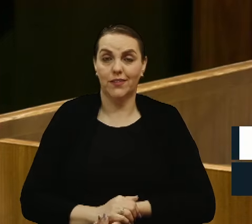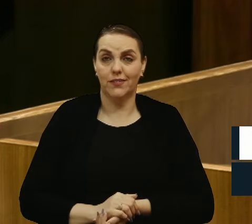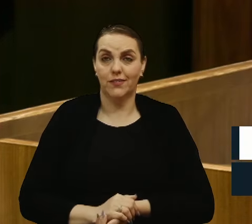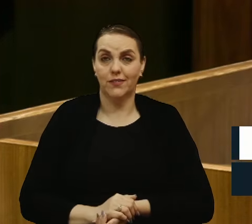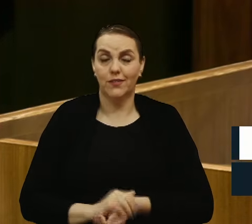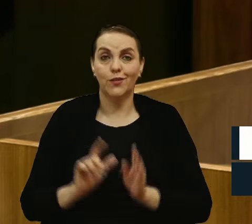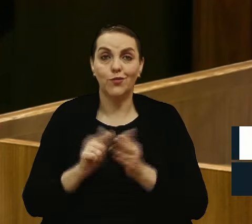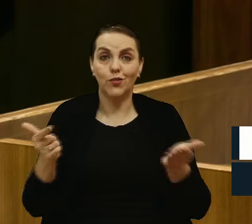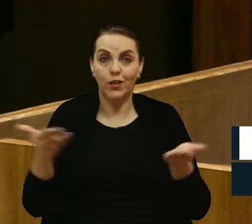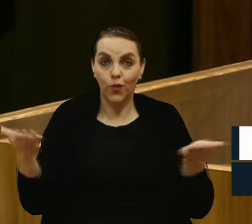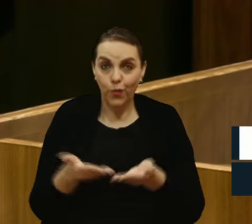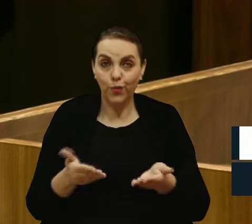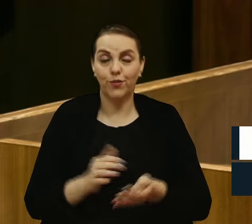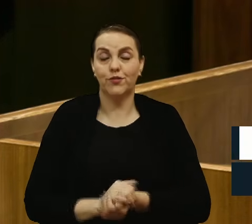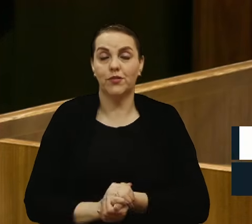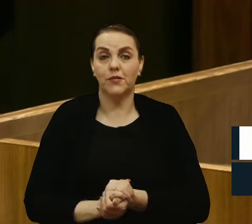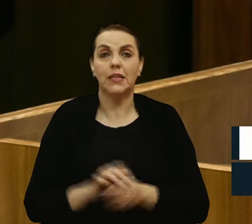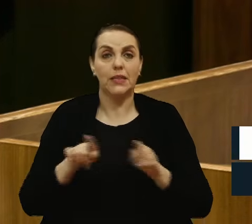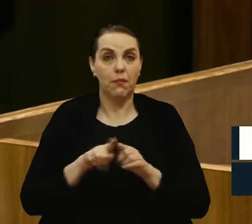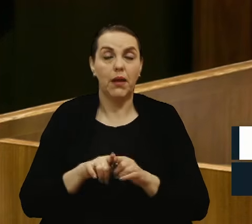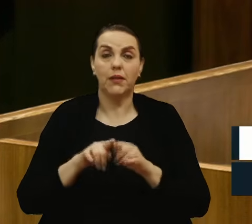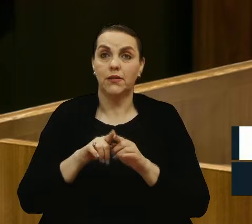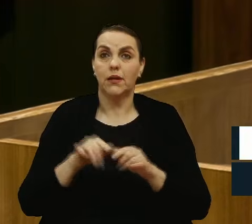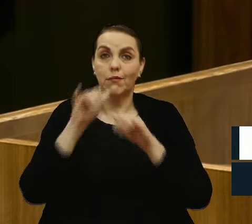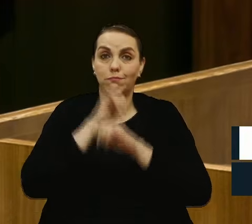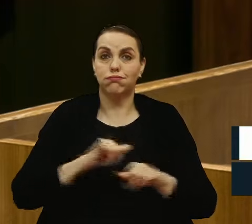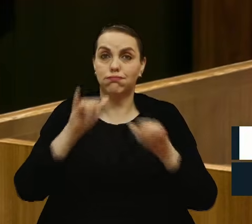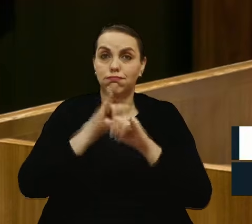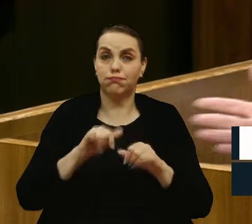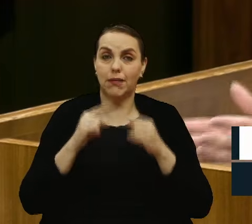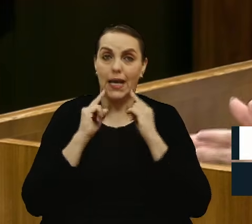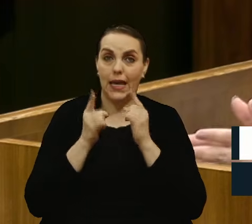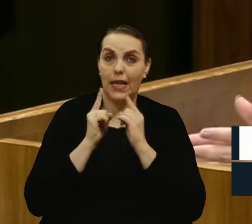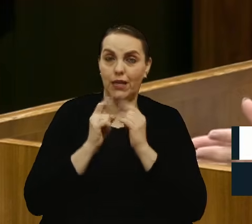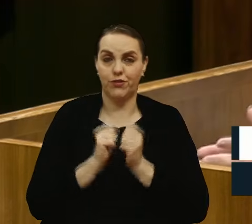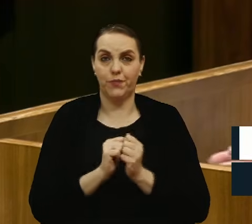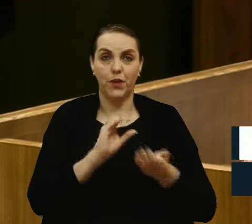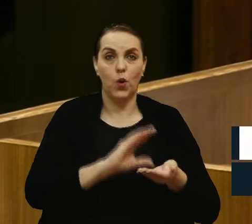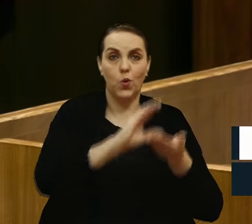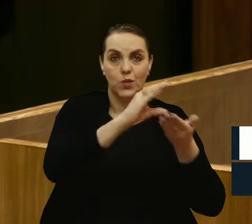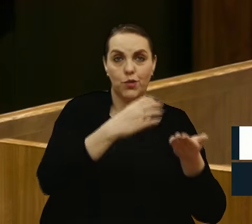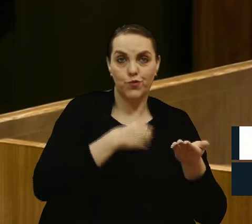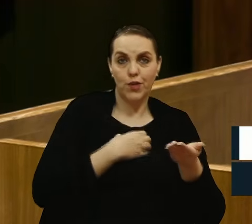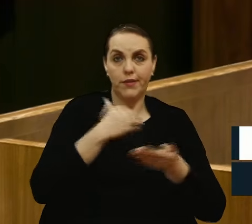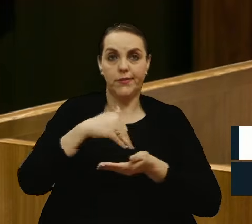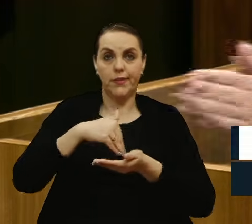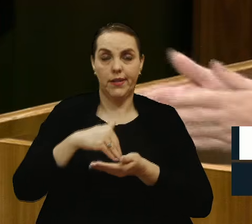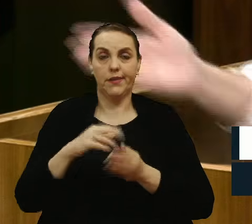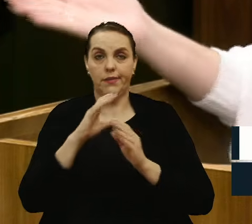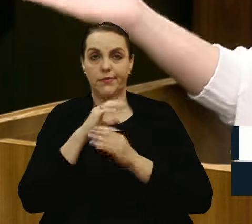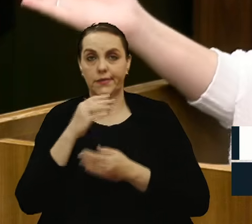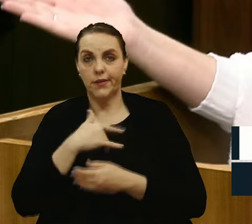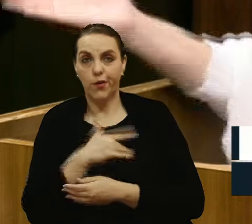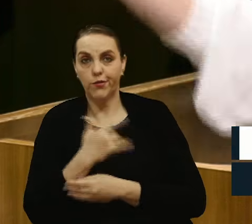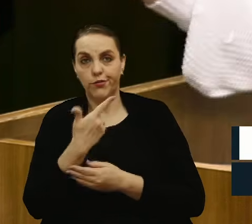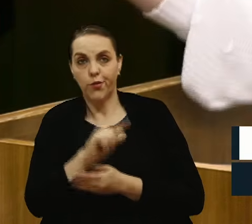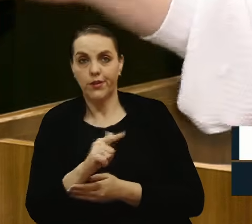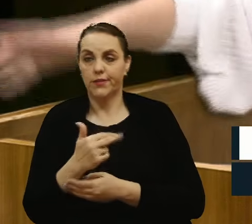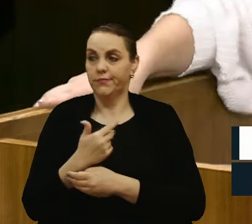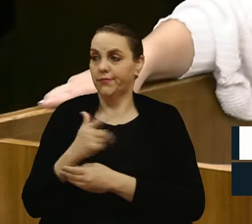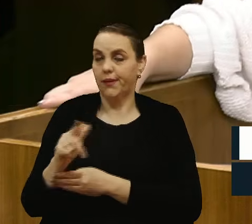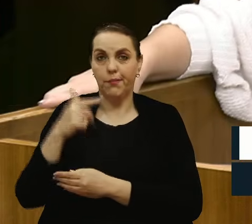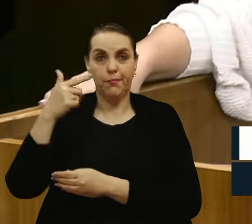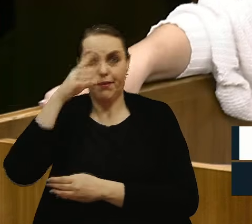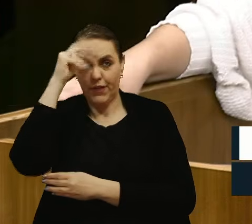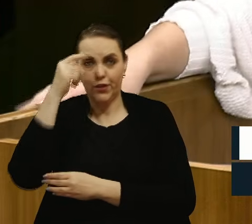de hoje, manifestações discrepantes geram críticas. O Conselho fala uma coisa, a Secretaria da Saúde fala outra, prefeito fala outra, vice-prefeito. Que tal a